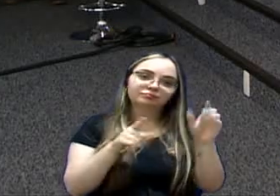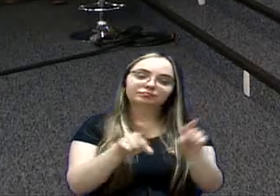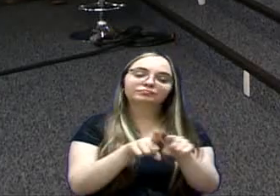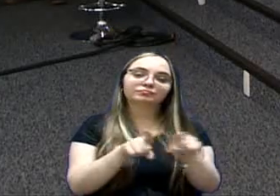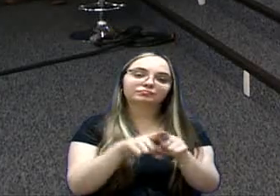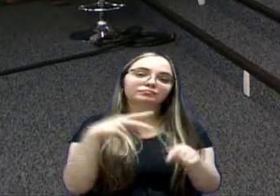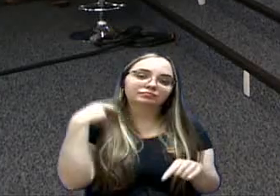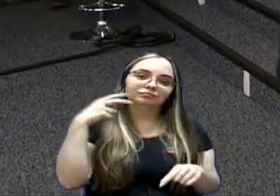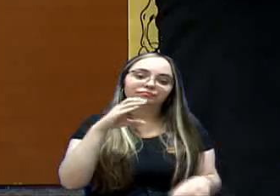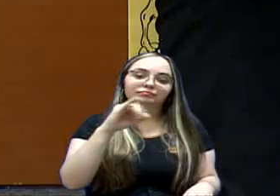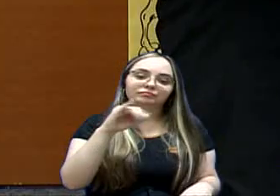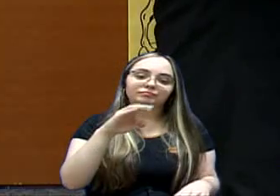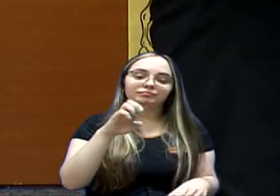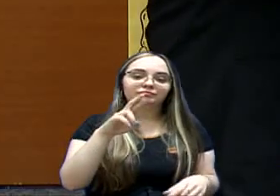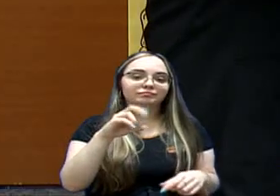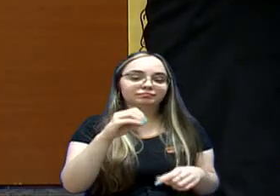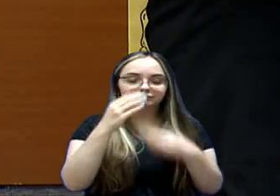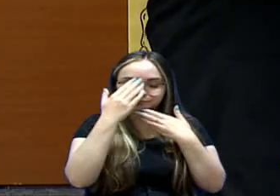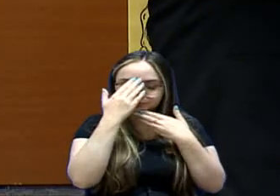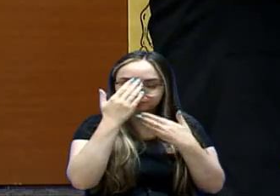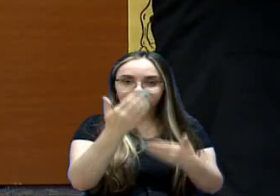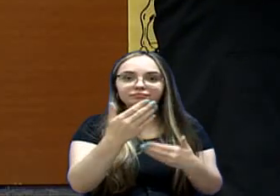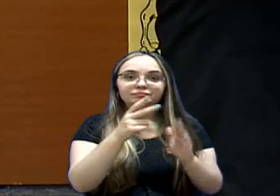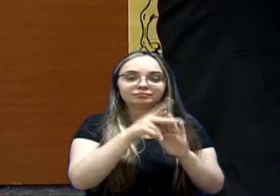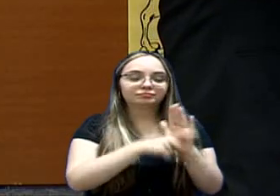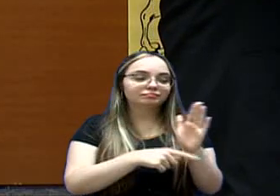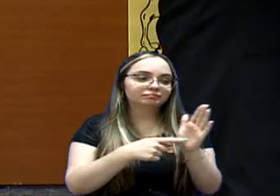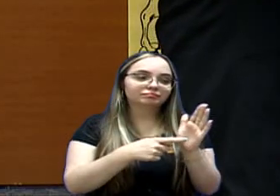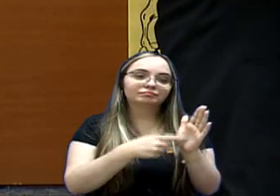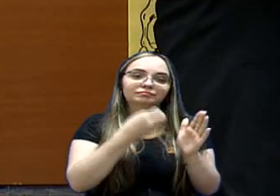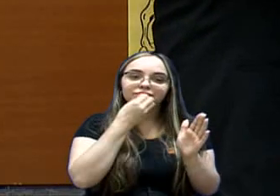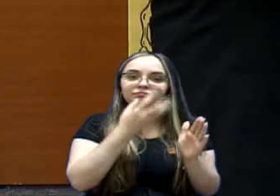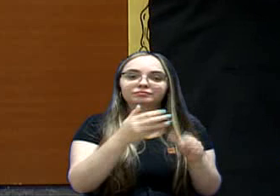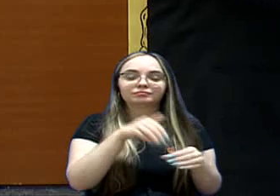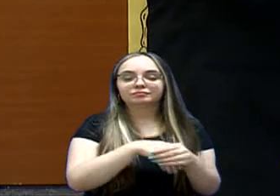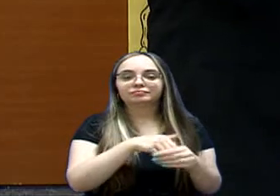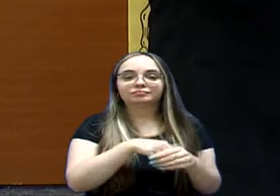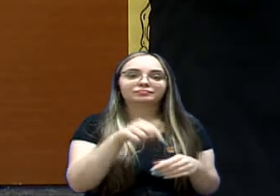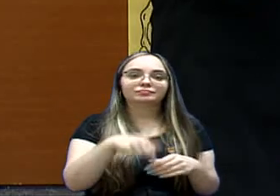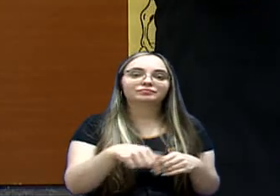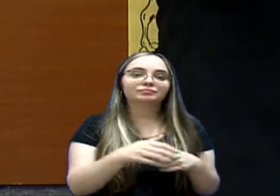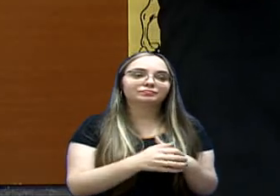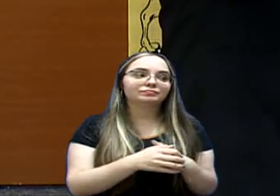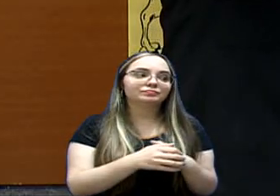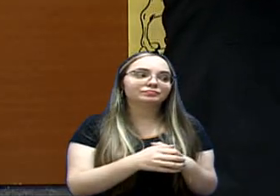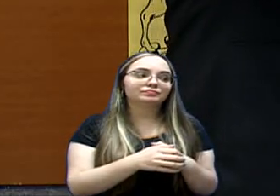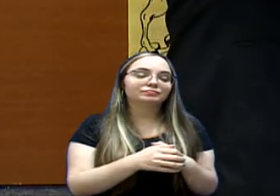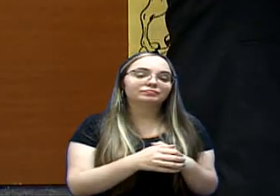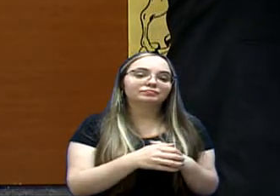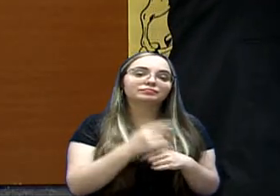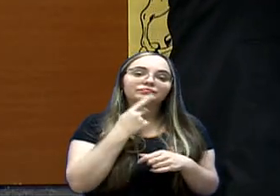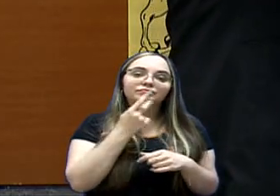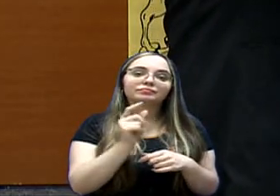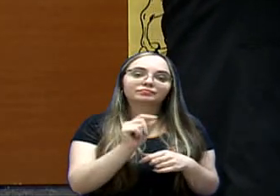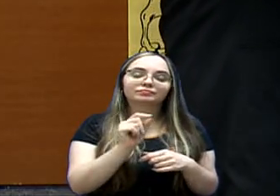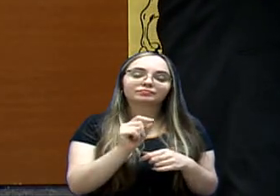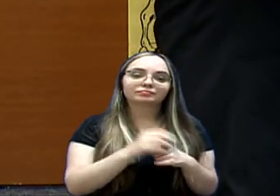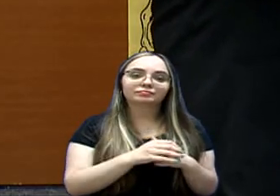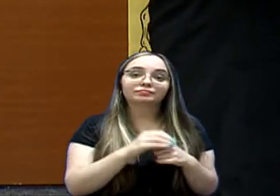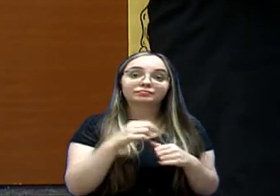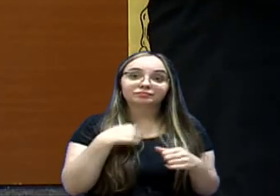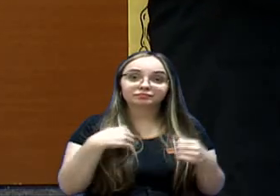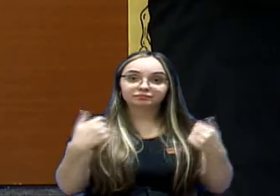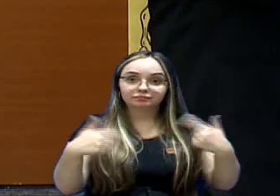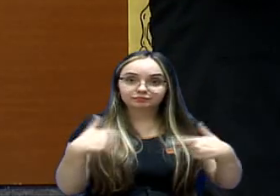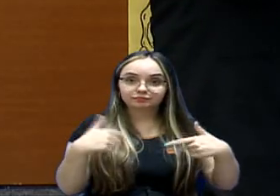vereador Cícero João pelo projeto de lei votado nessa casa. E dizer também que a